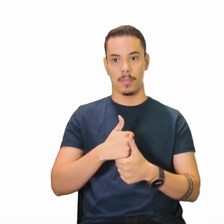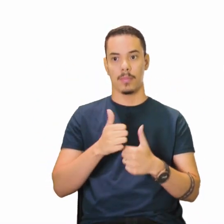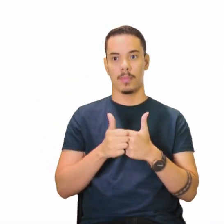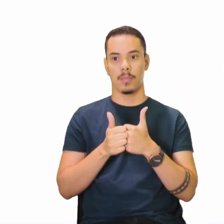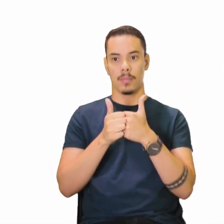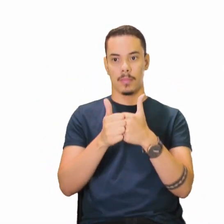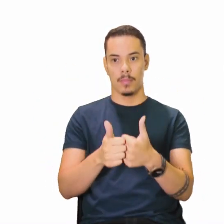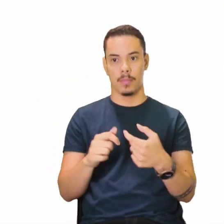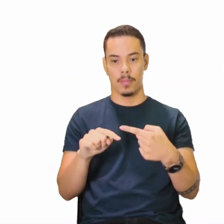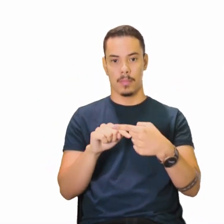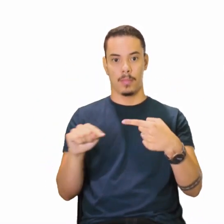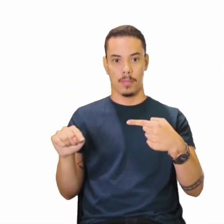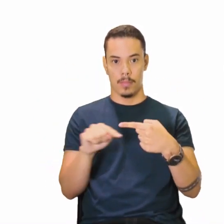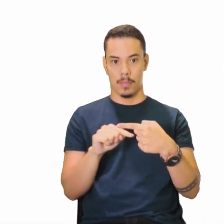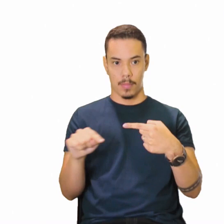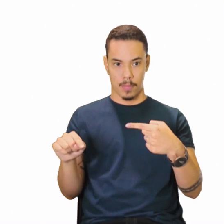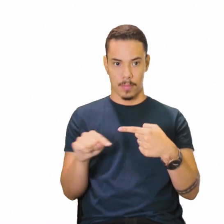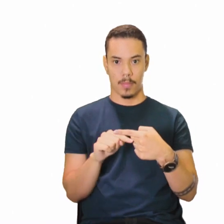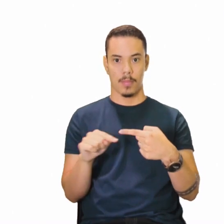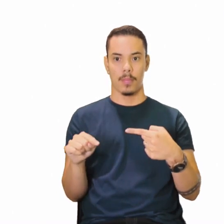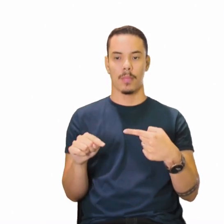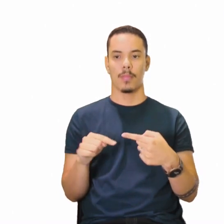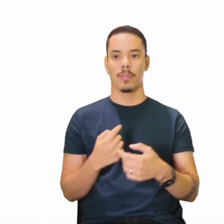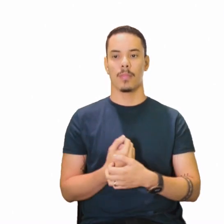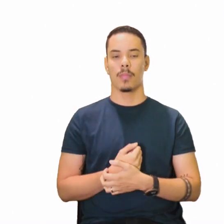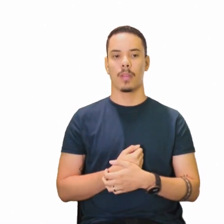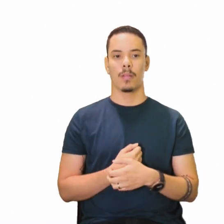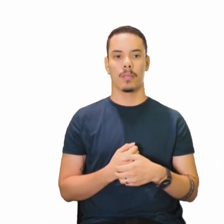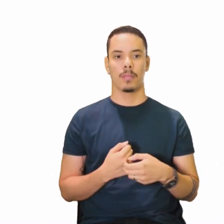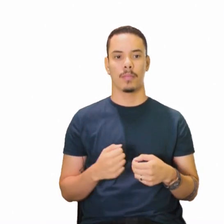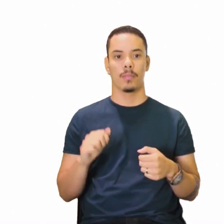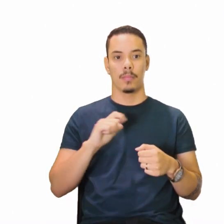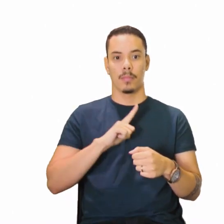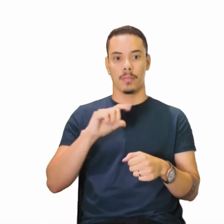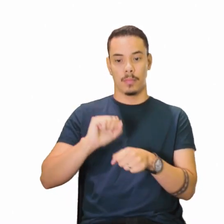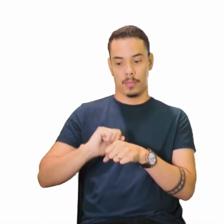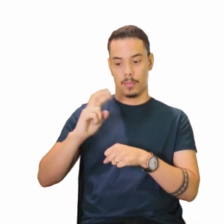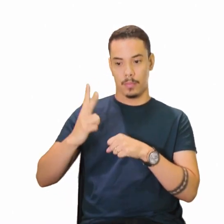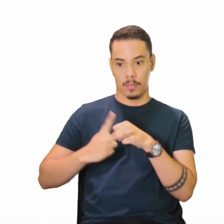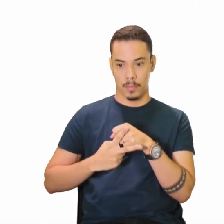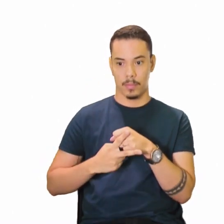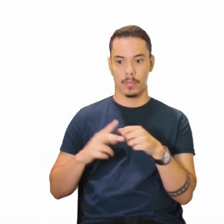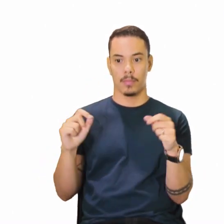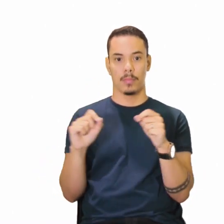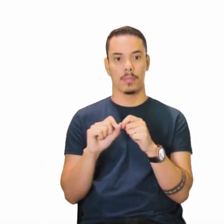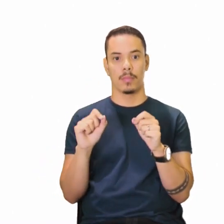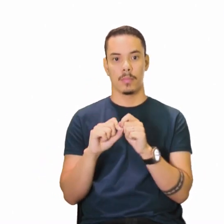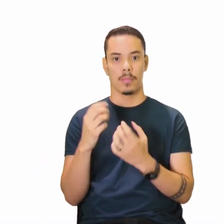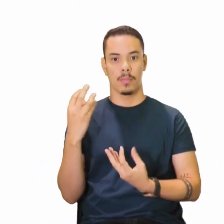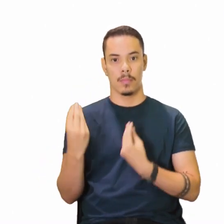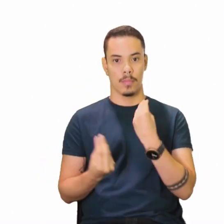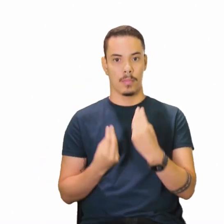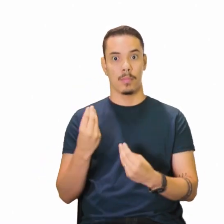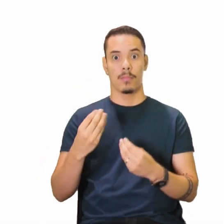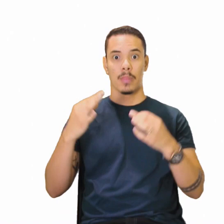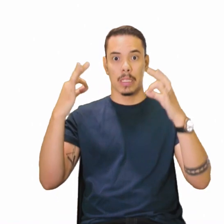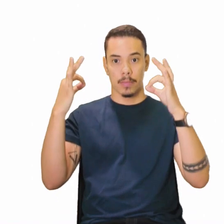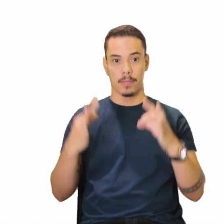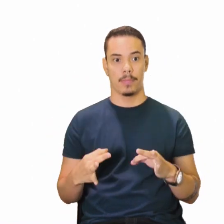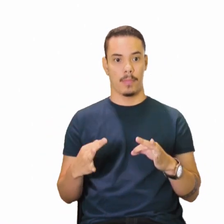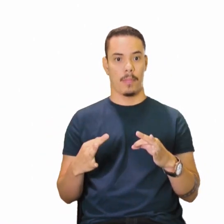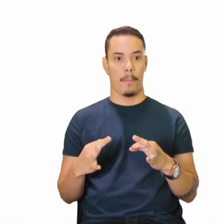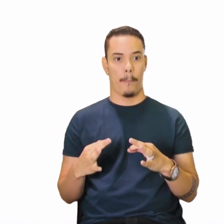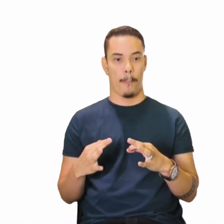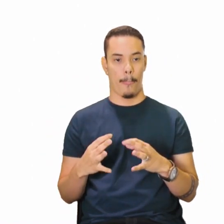segmento sublinhado, ok? Por um advérbio, foi feita de forma